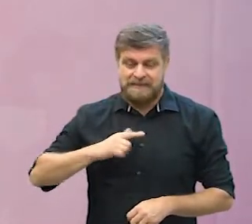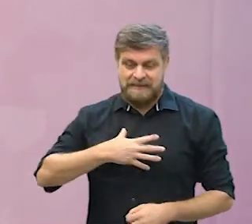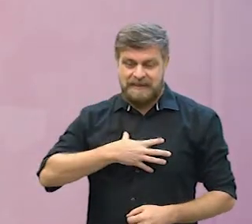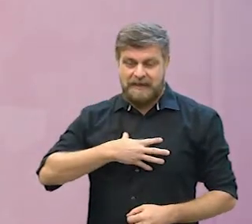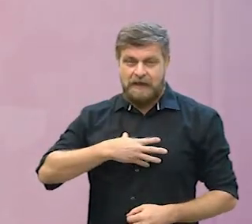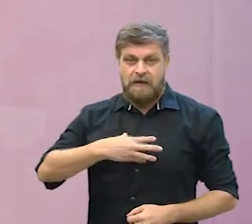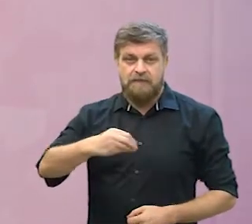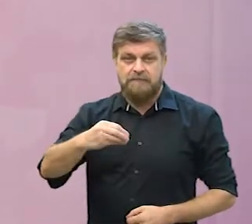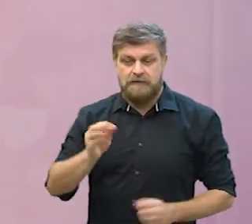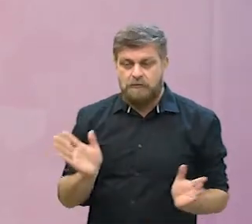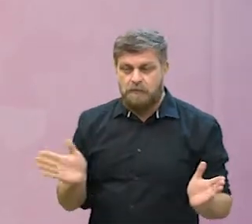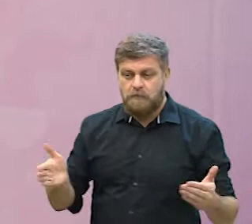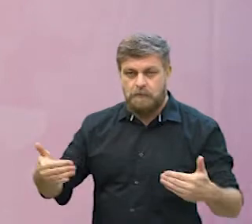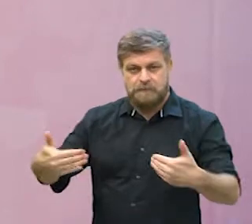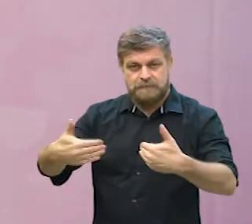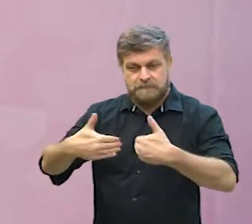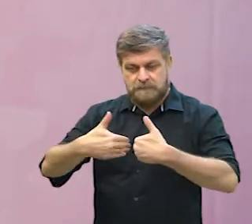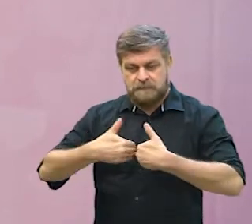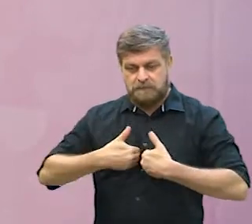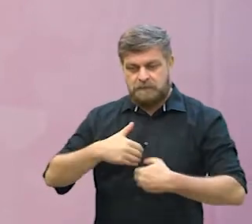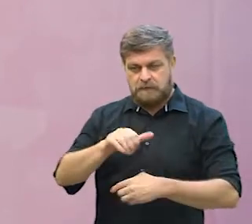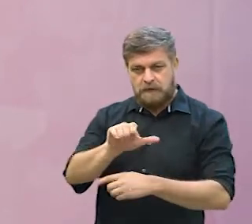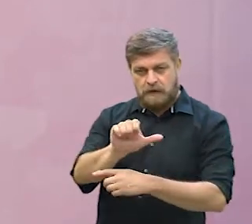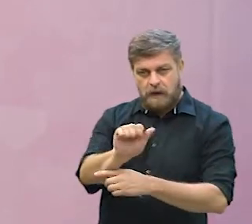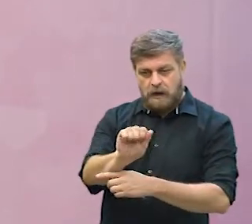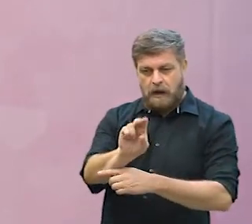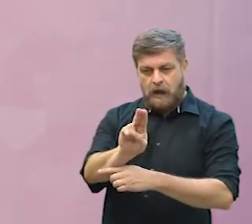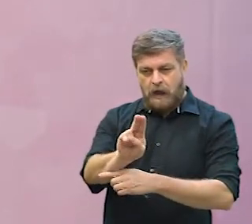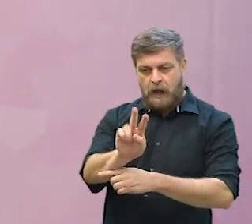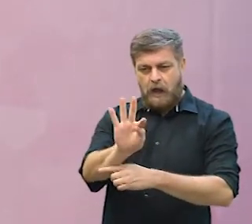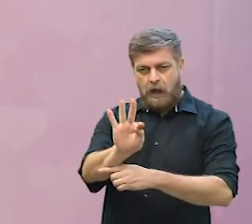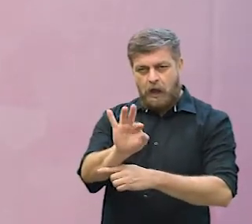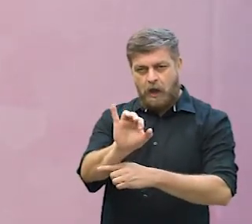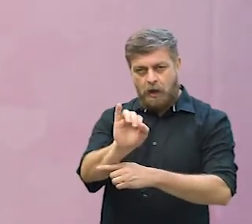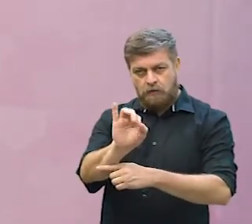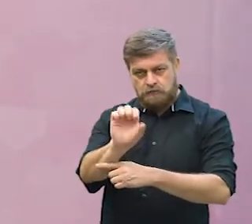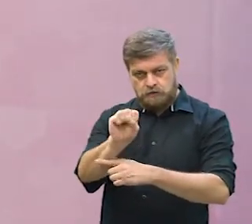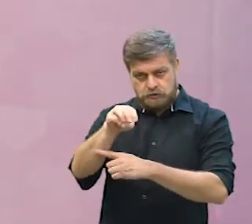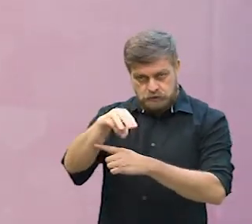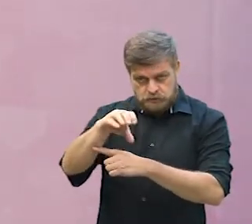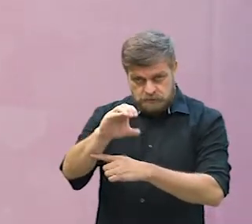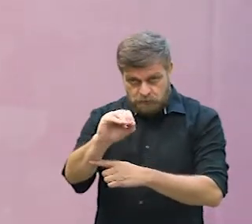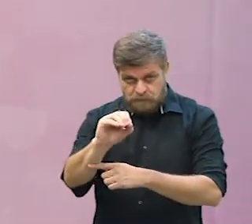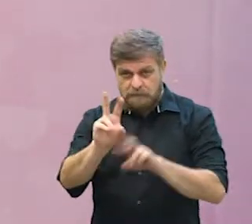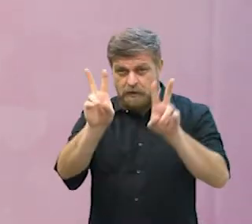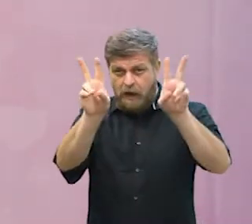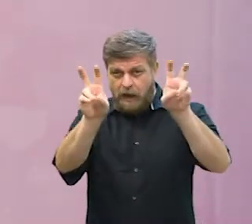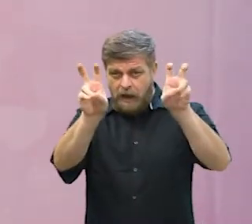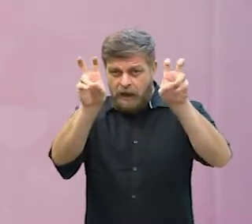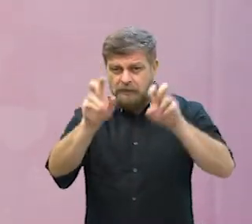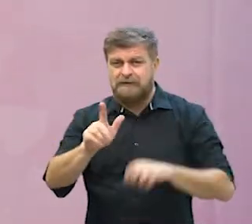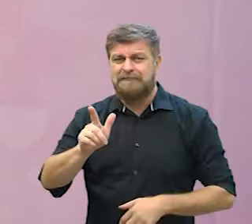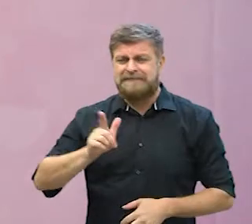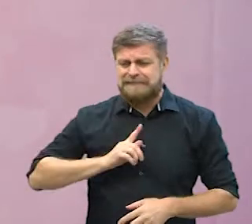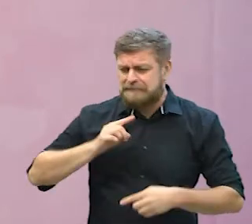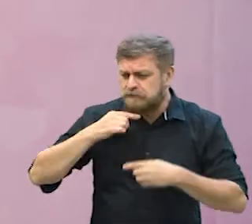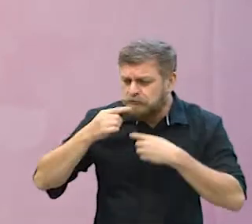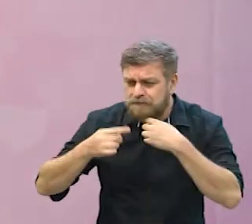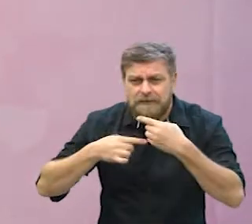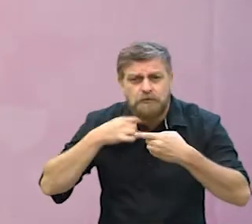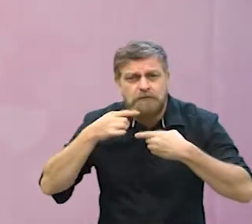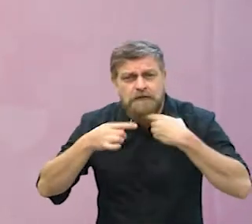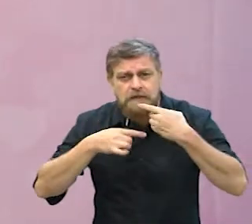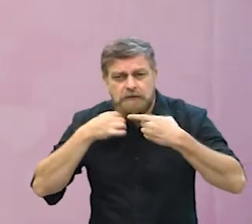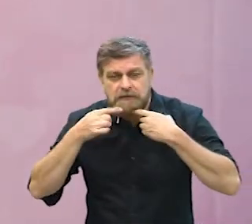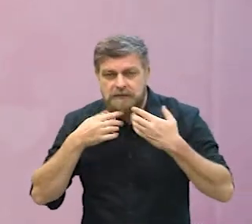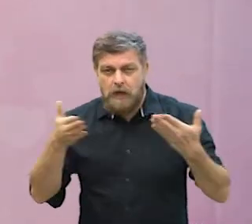papai e mamãe que têm filho com o transtorno do espectro do autismo. Esse é um assunto que tem muitas dúvidas,